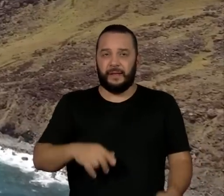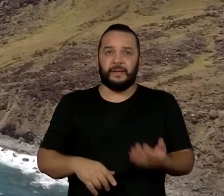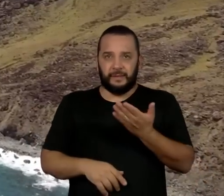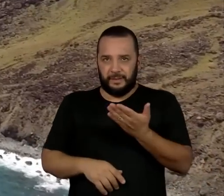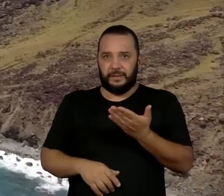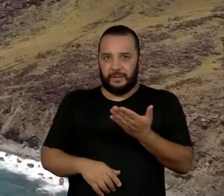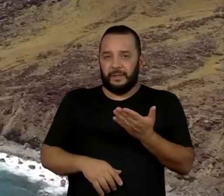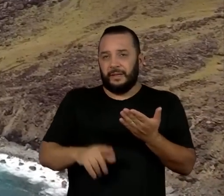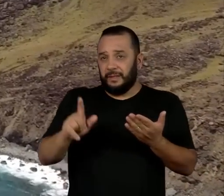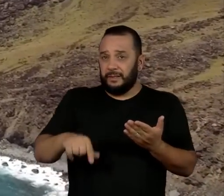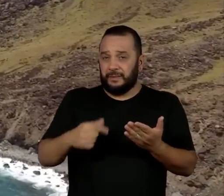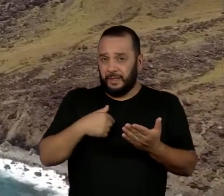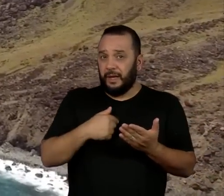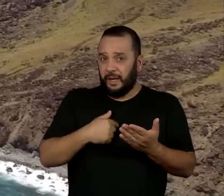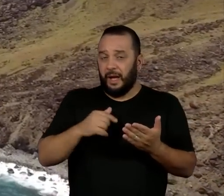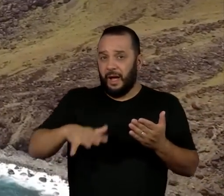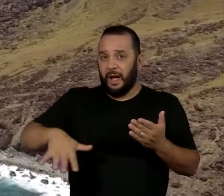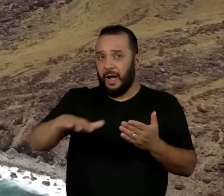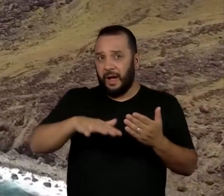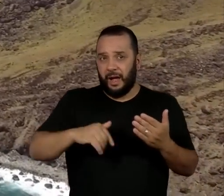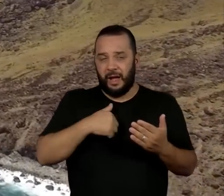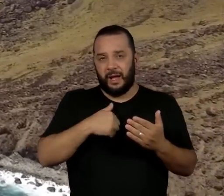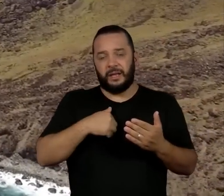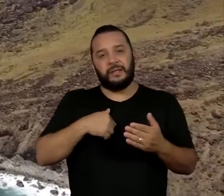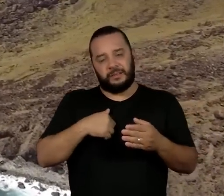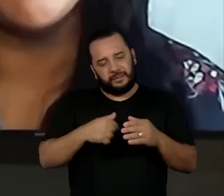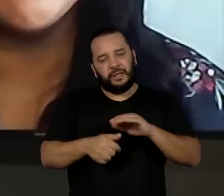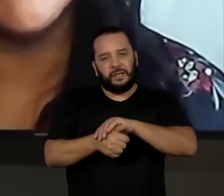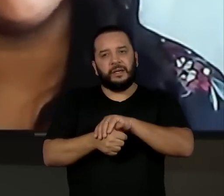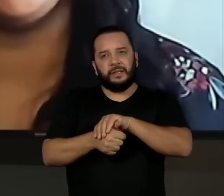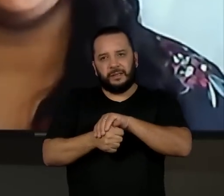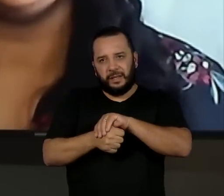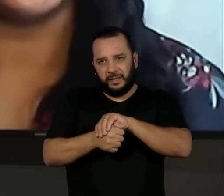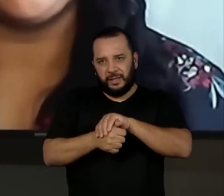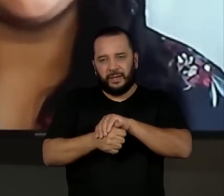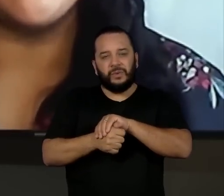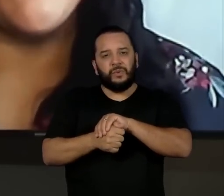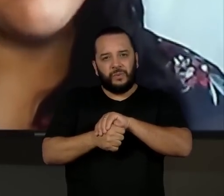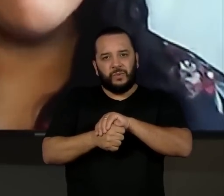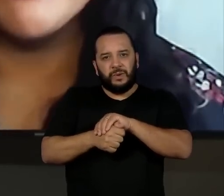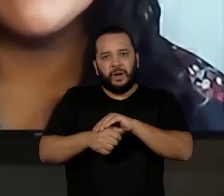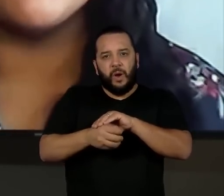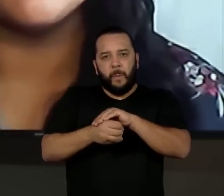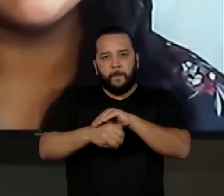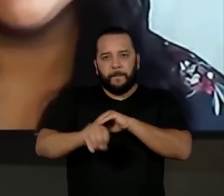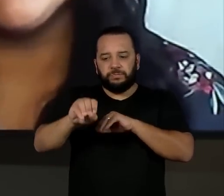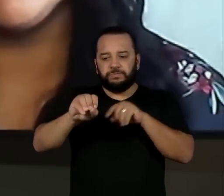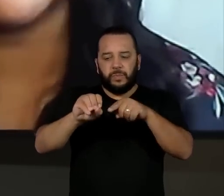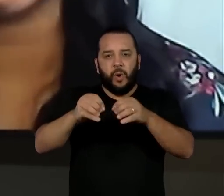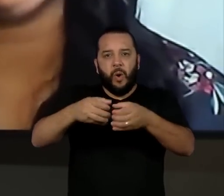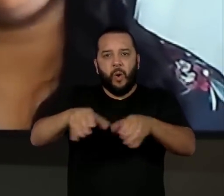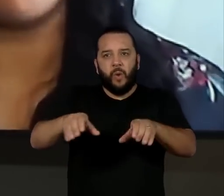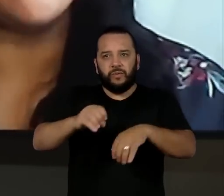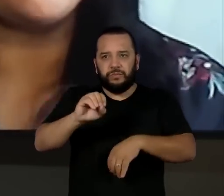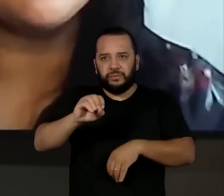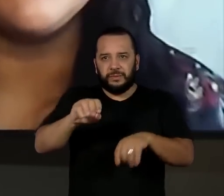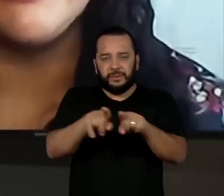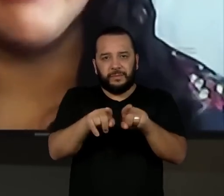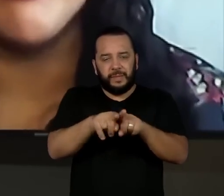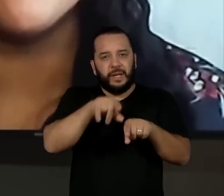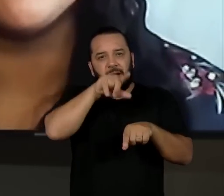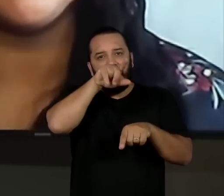monumento natural, onde tem a área de maior desova de tartaruga verde do Brasil, tem aves oceânicas, tem